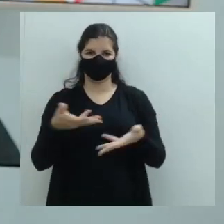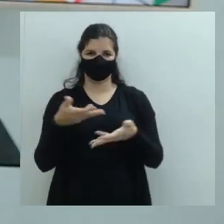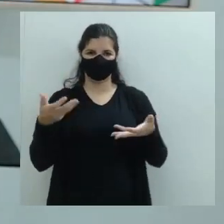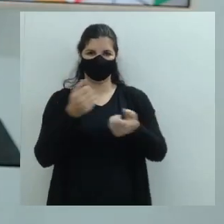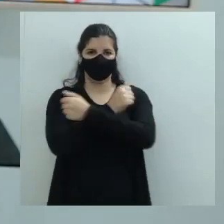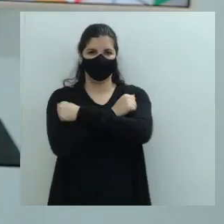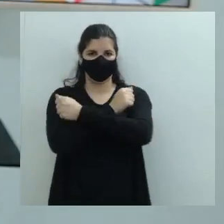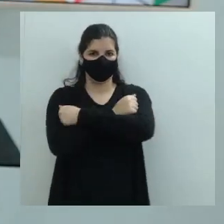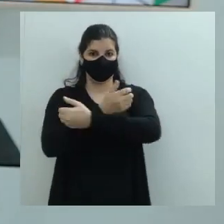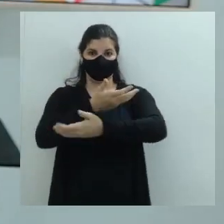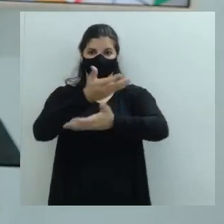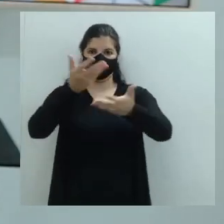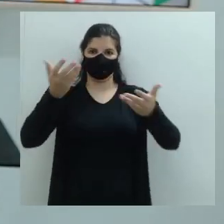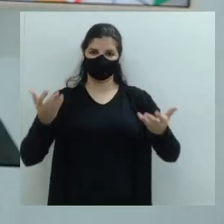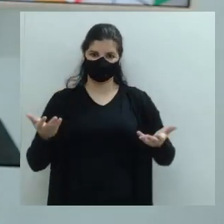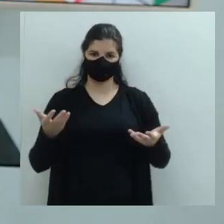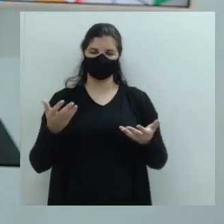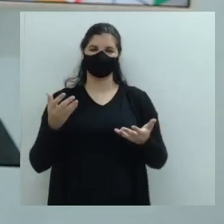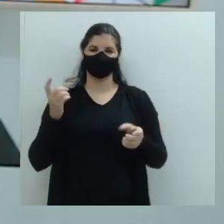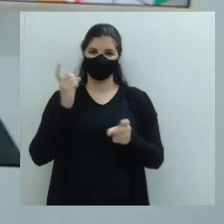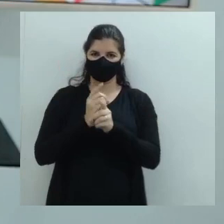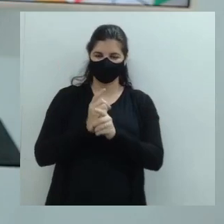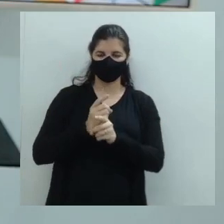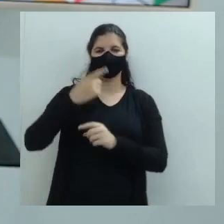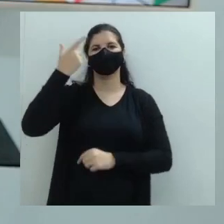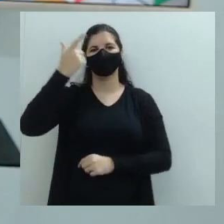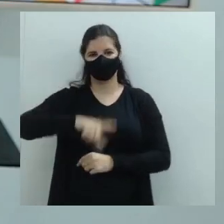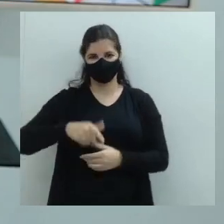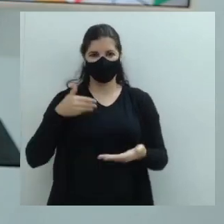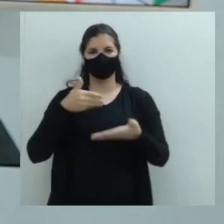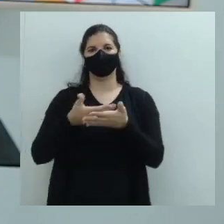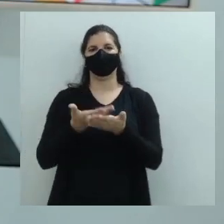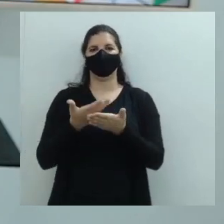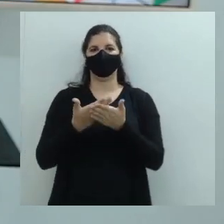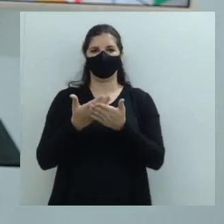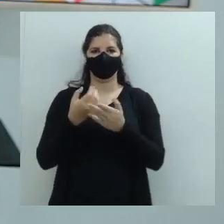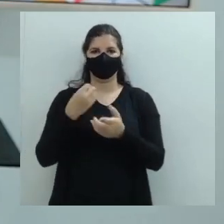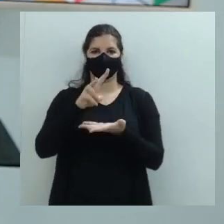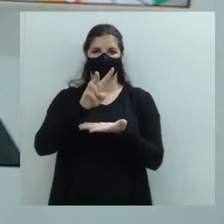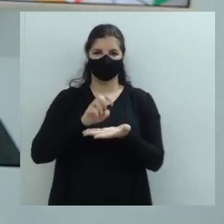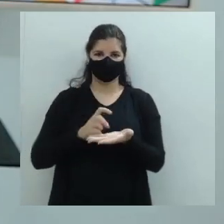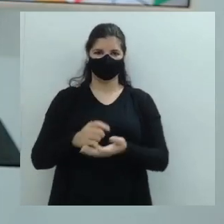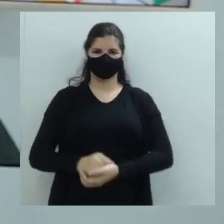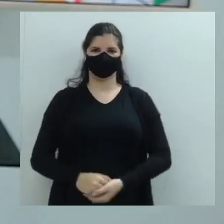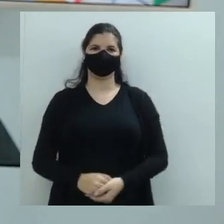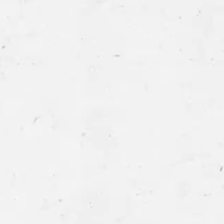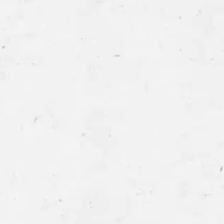Um grande abraço para vocês e a gente se encontra aí na próxima aula do EducaPE.